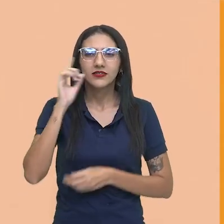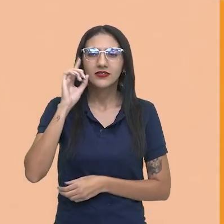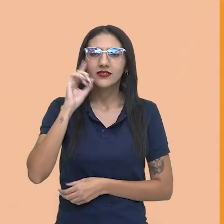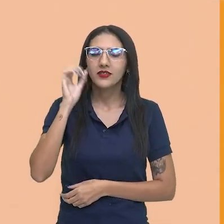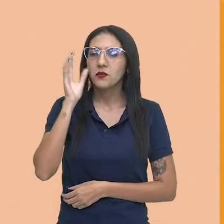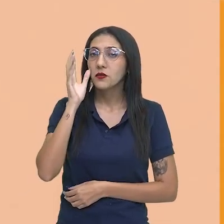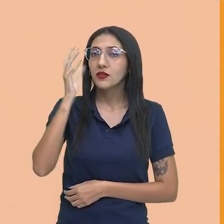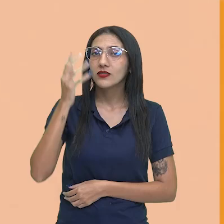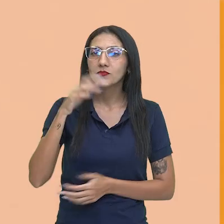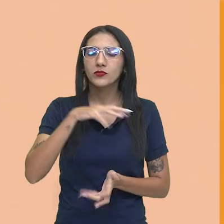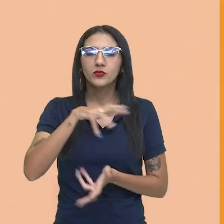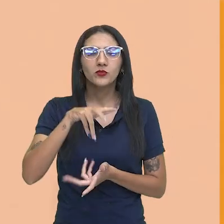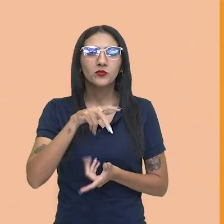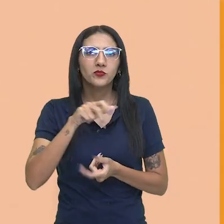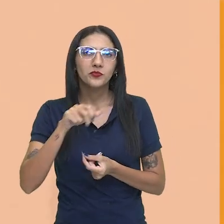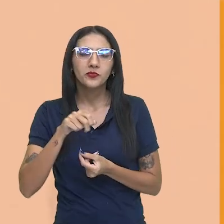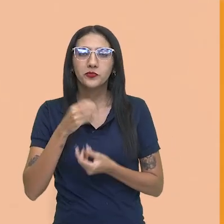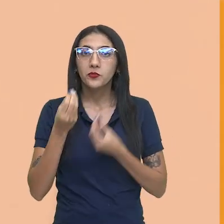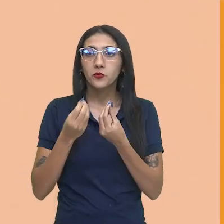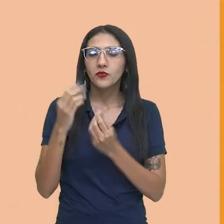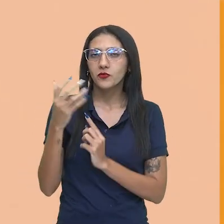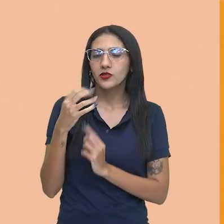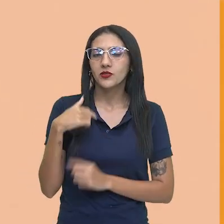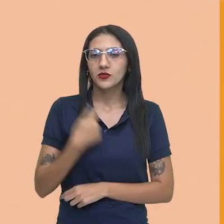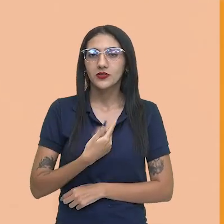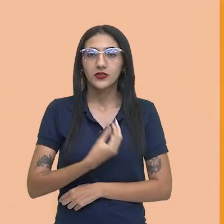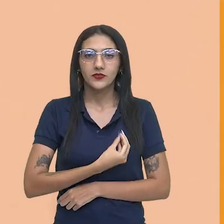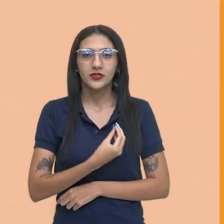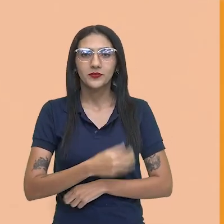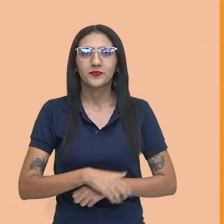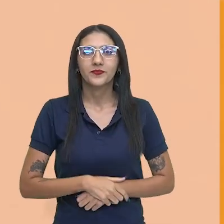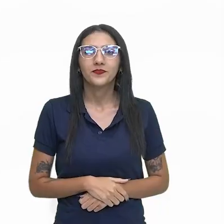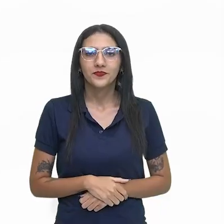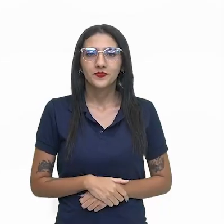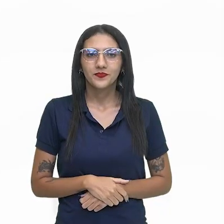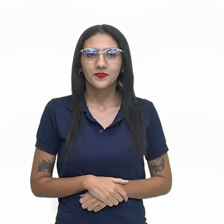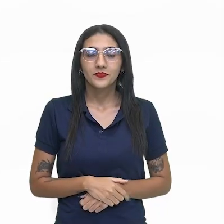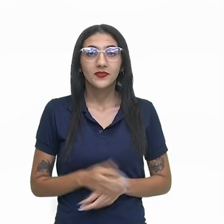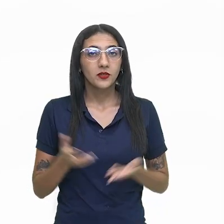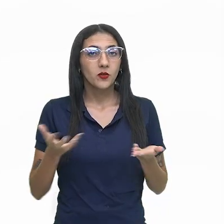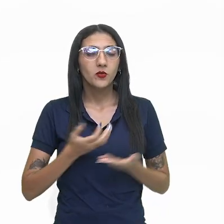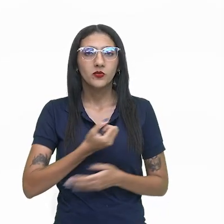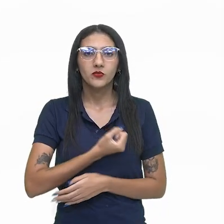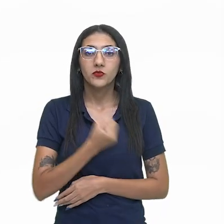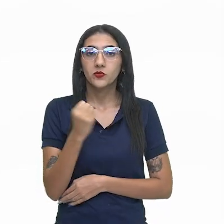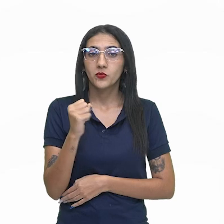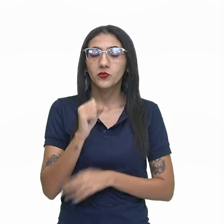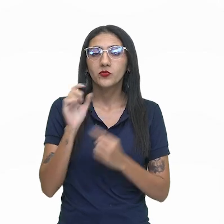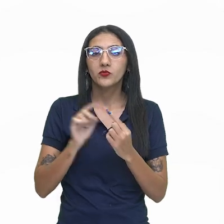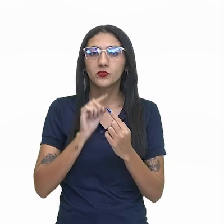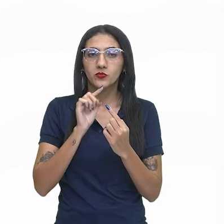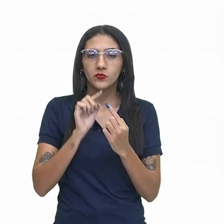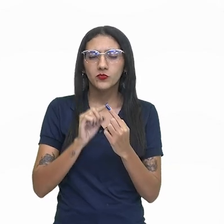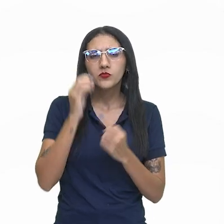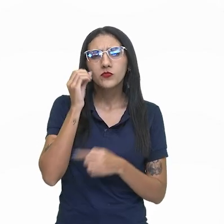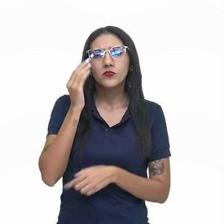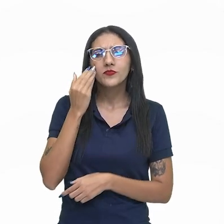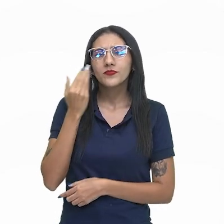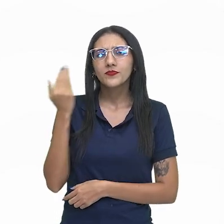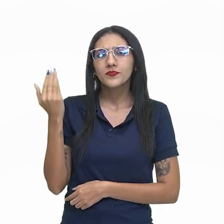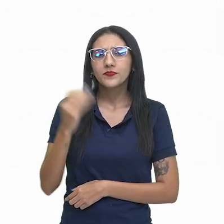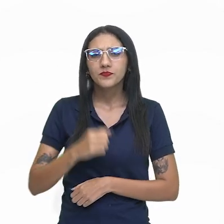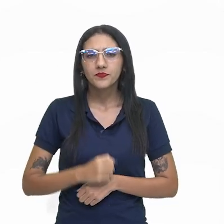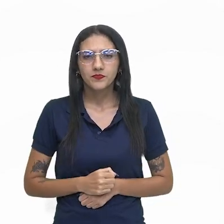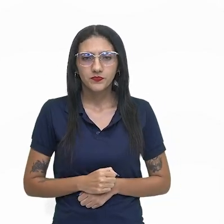do mundo, né, que de alguma forma impacta a nossa vida. Essa é a aula de número 8, né, objeto de conhecimento, compreensão das